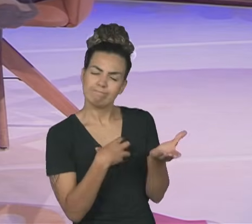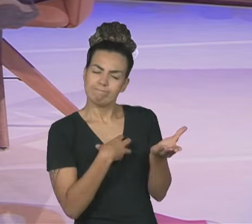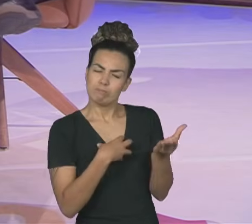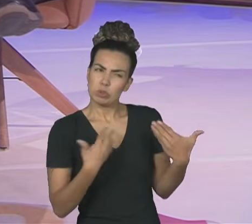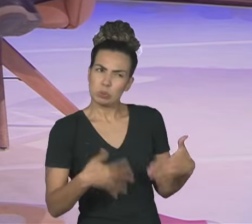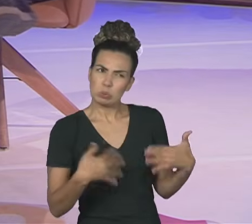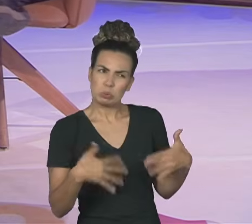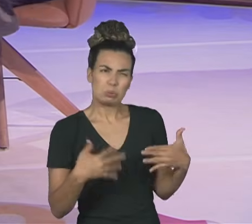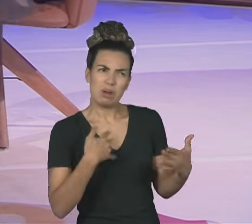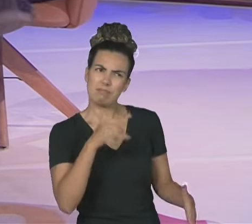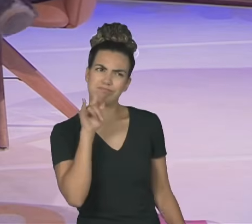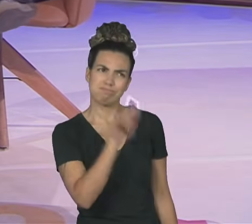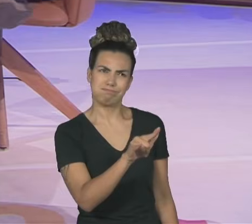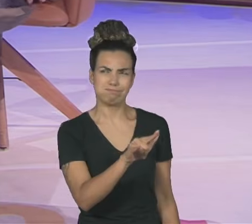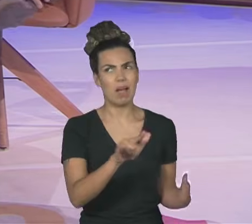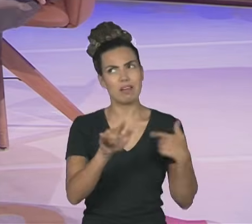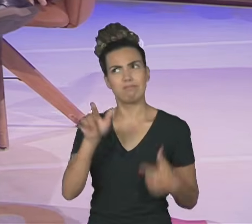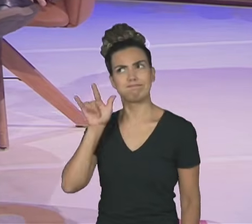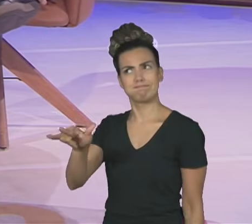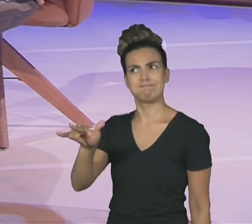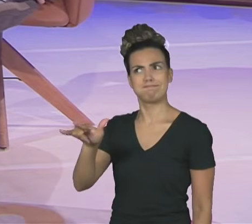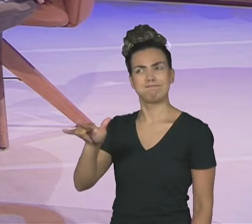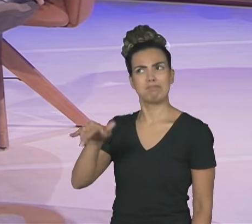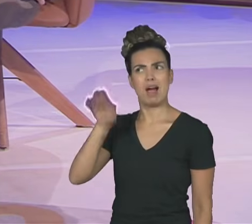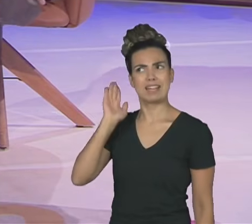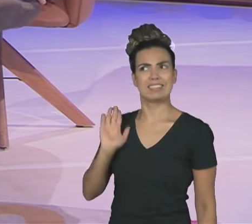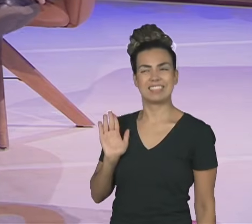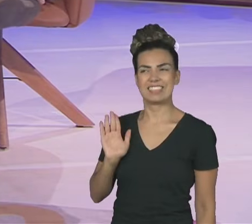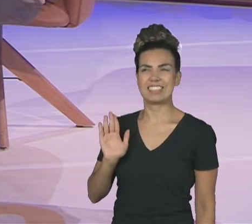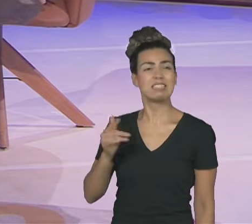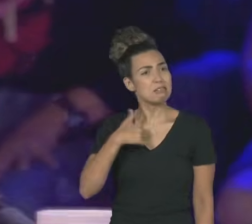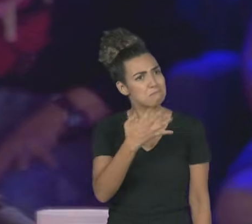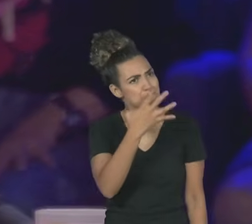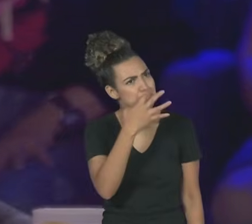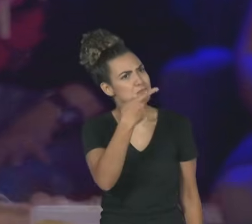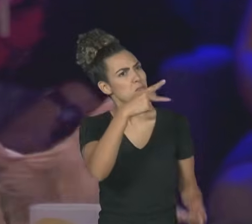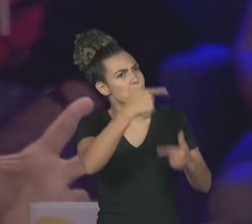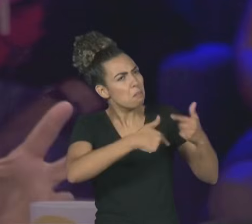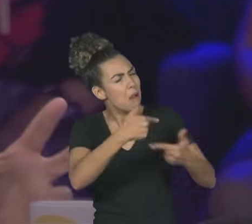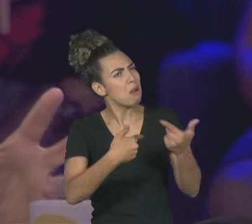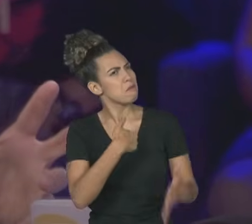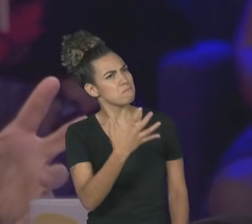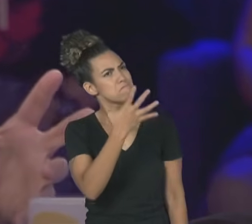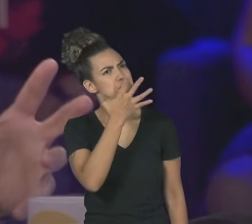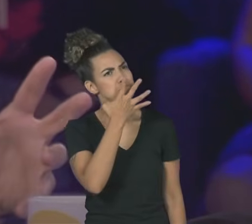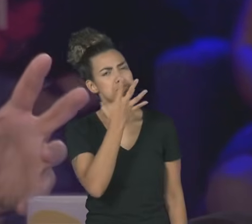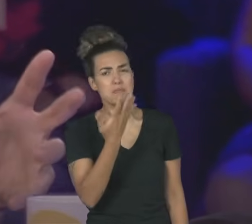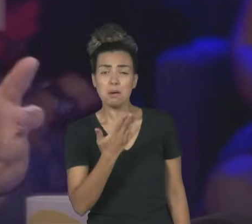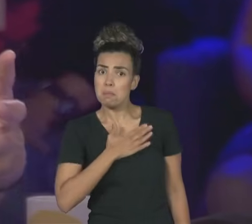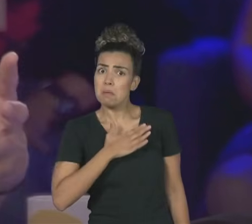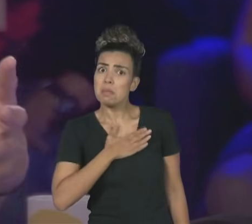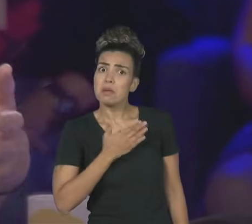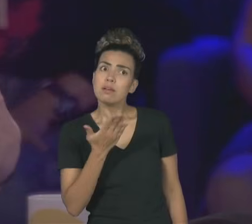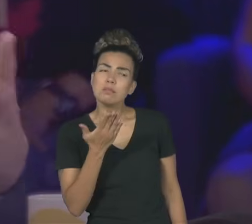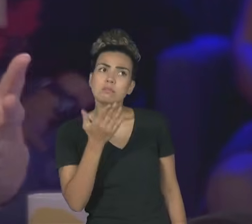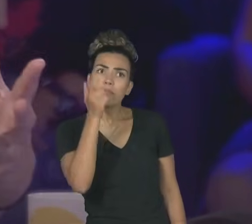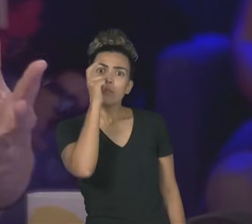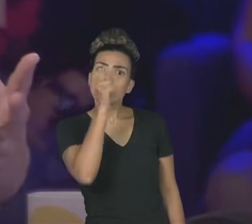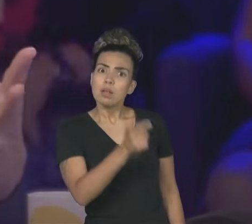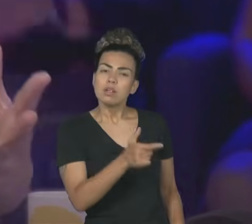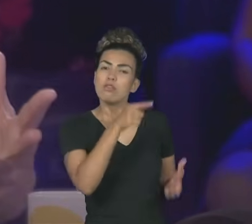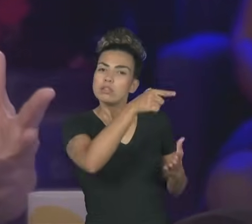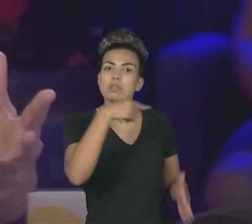Não mais que eu sou seu. Admiro muito seu trabalho, porque eu acho tão legal você ter toda a